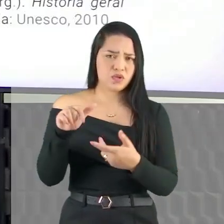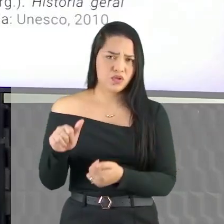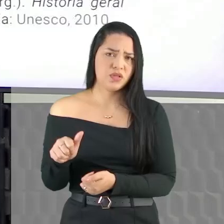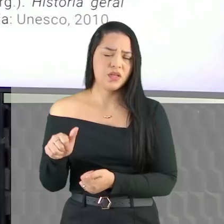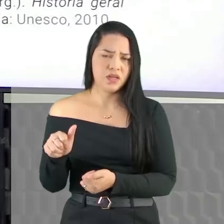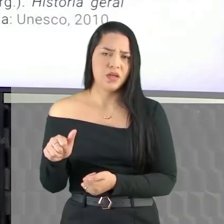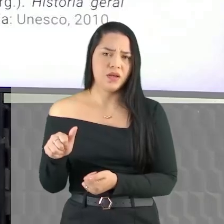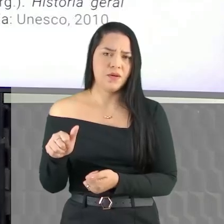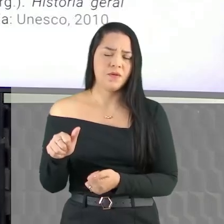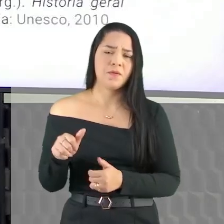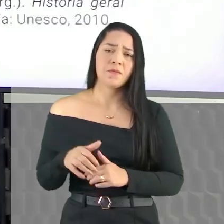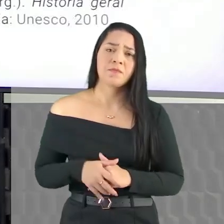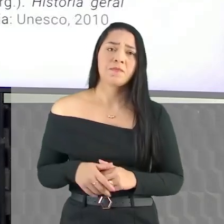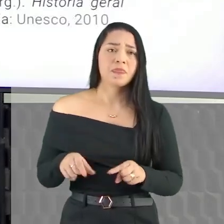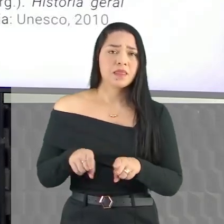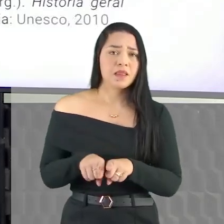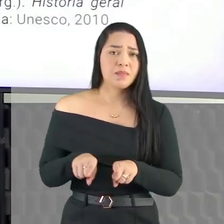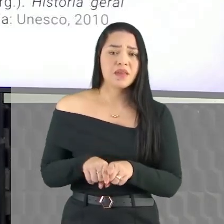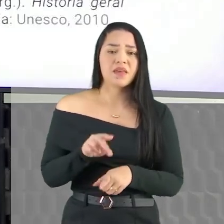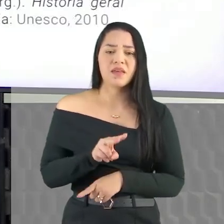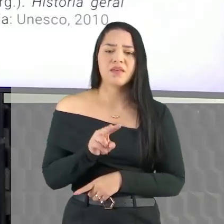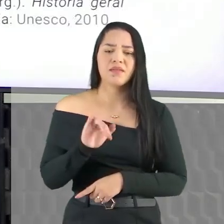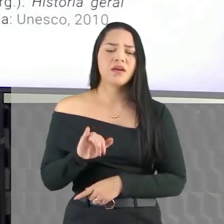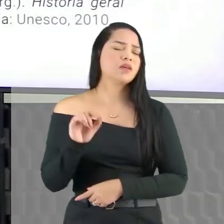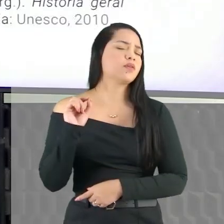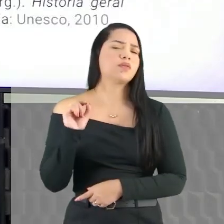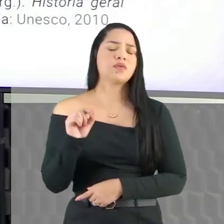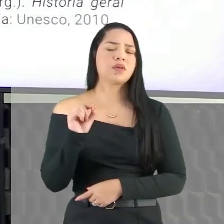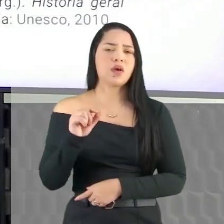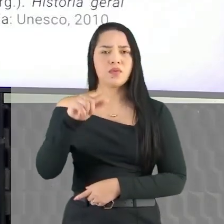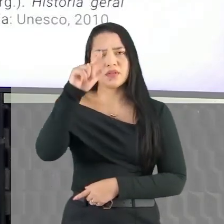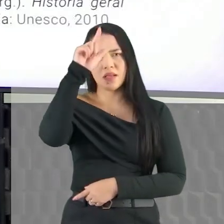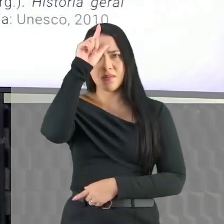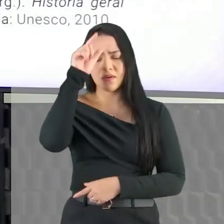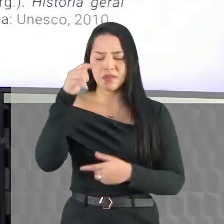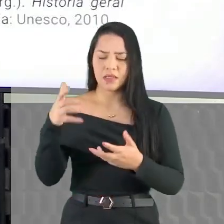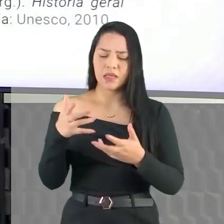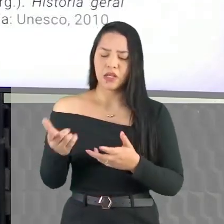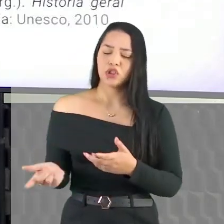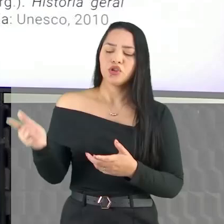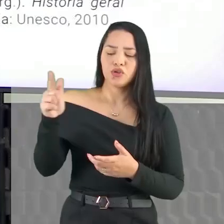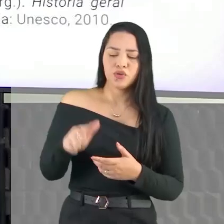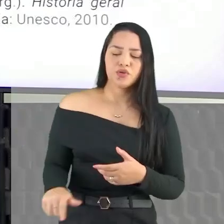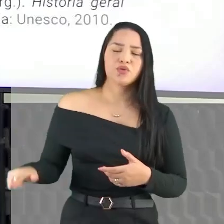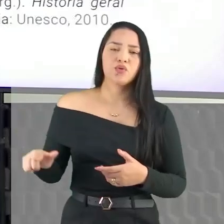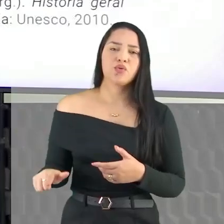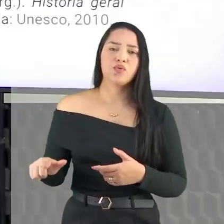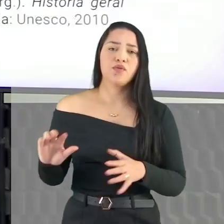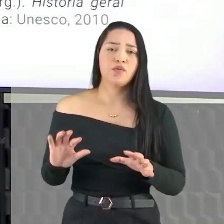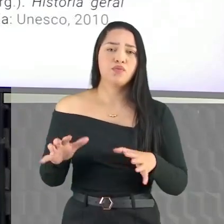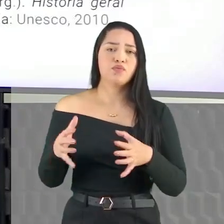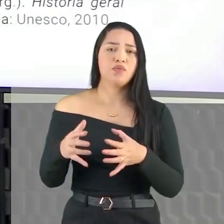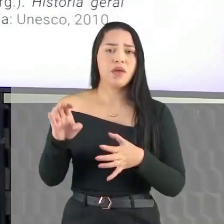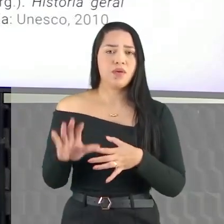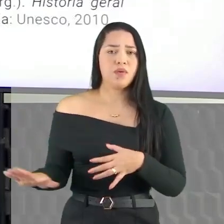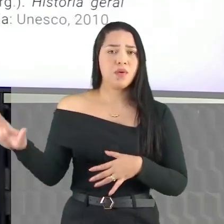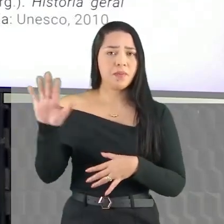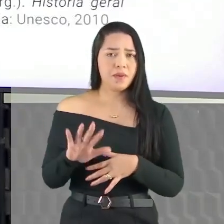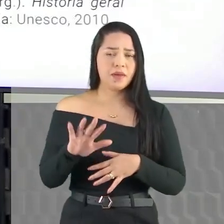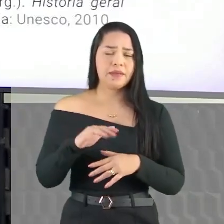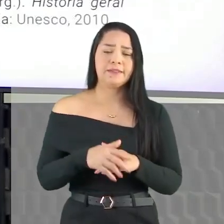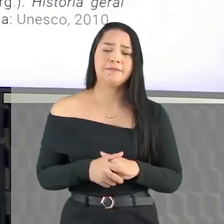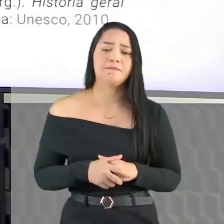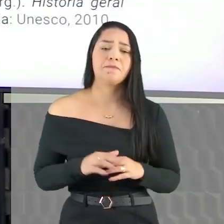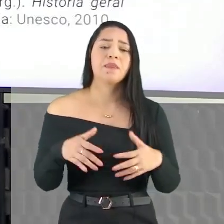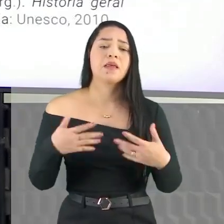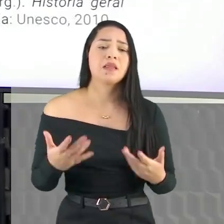Guerra Mundial. E isso vai, claro, levar, né, os alemães a enfrentar novamente as grandes potências europeias. Então